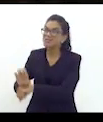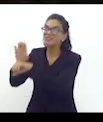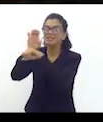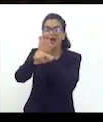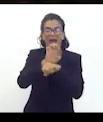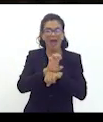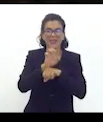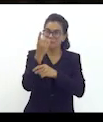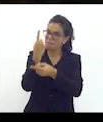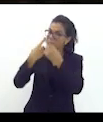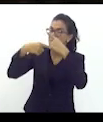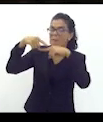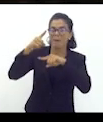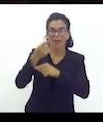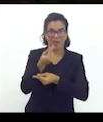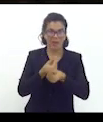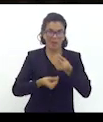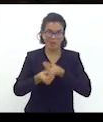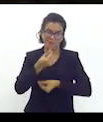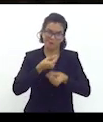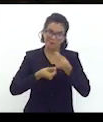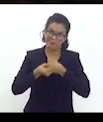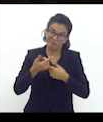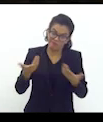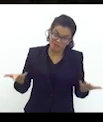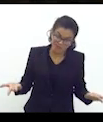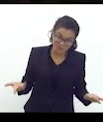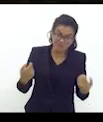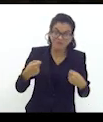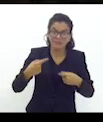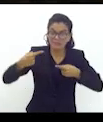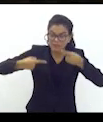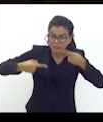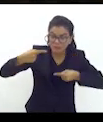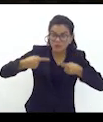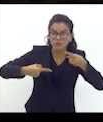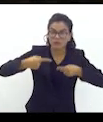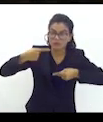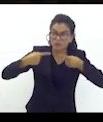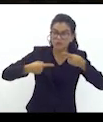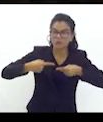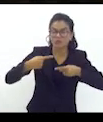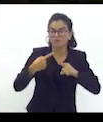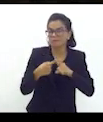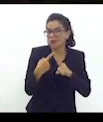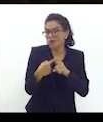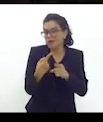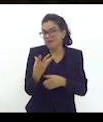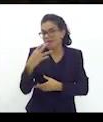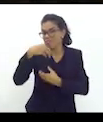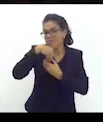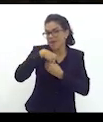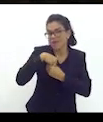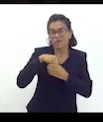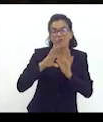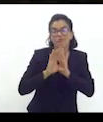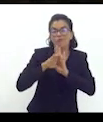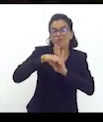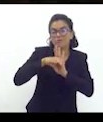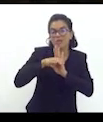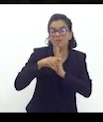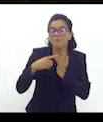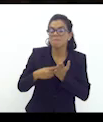se recuperem. Então, a gente tem que aprofundar essas discussões, porque isso está tudo dentro do conceito de